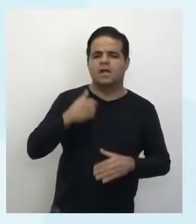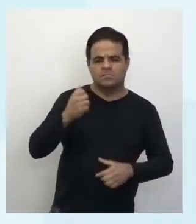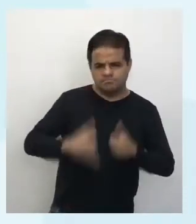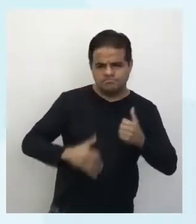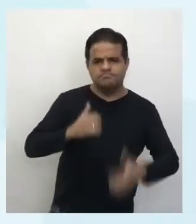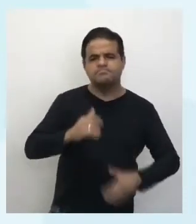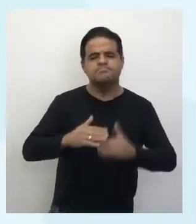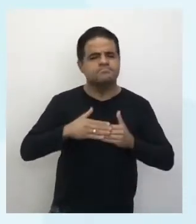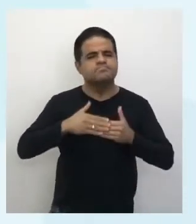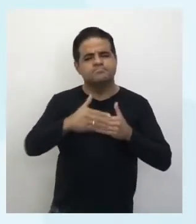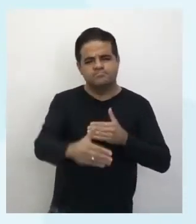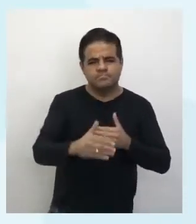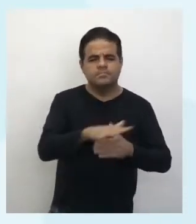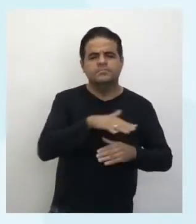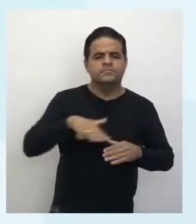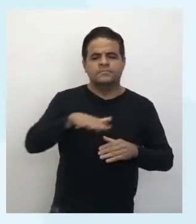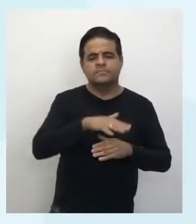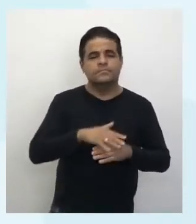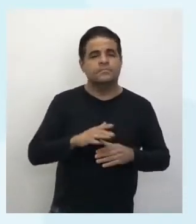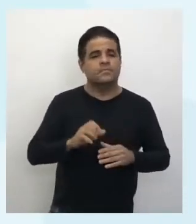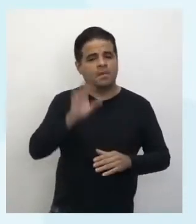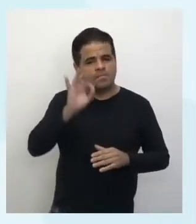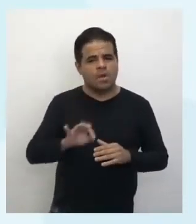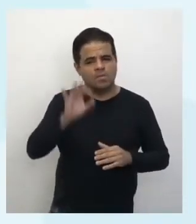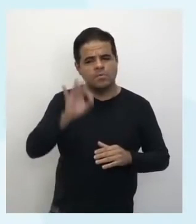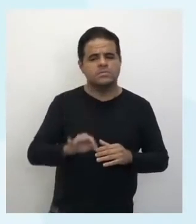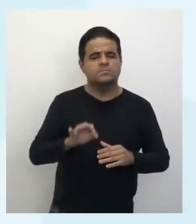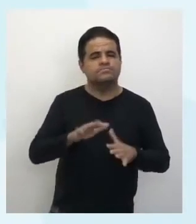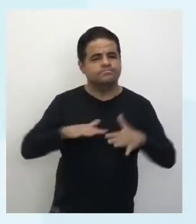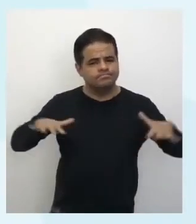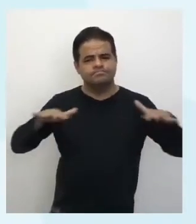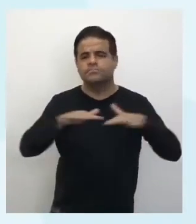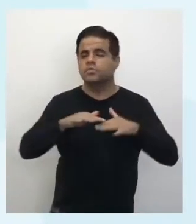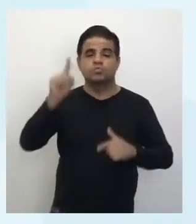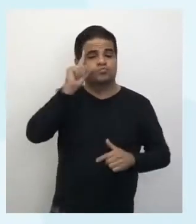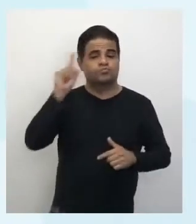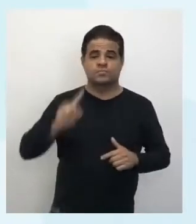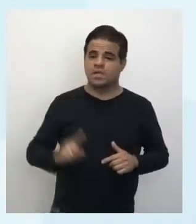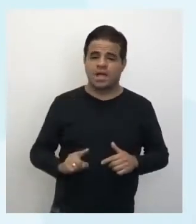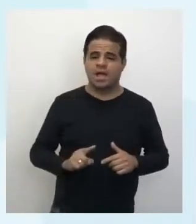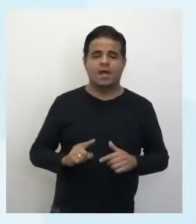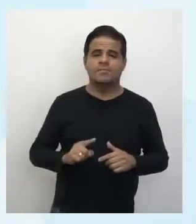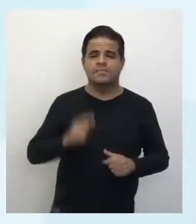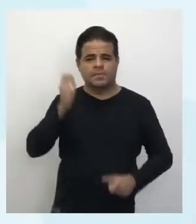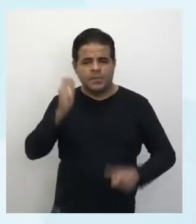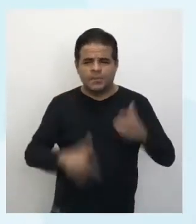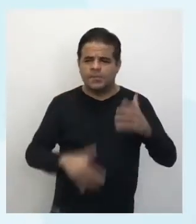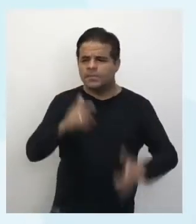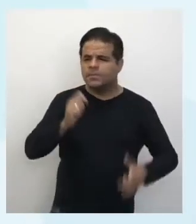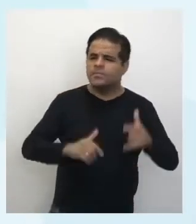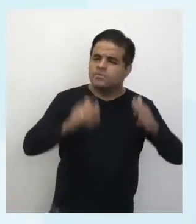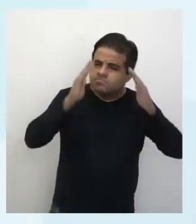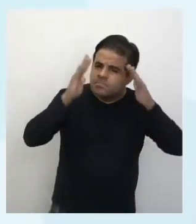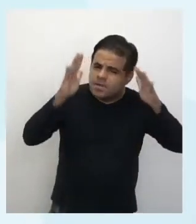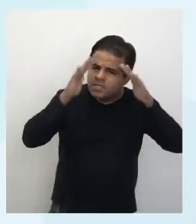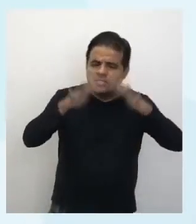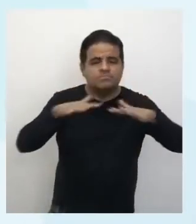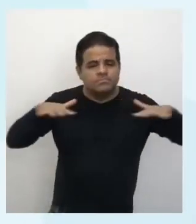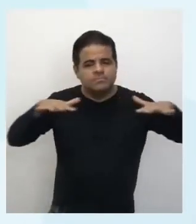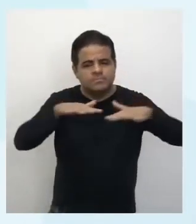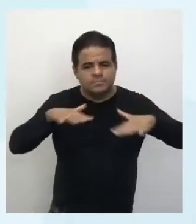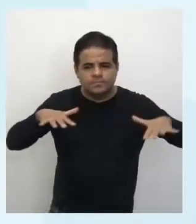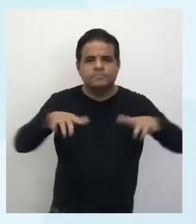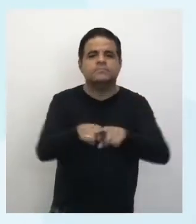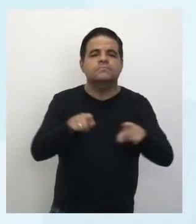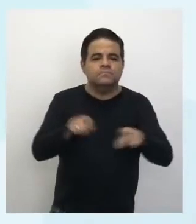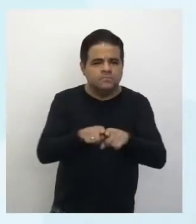vem depois, é para a proporção. Porque geralmente a gente não sabe, a gente fala muito de Guernica, mas não imagina o tamanho. E aí estava em